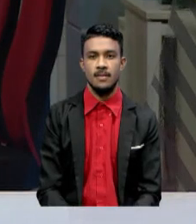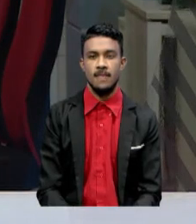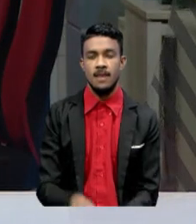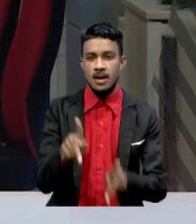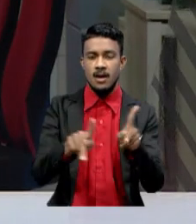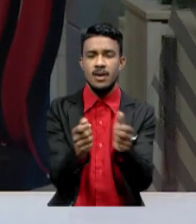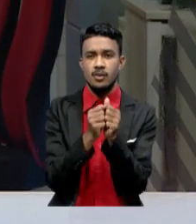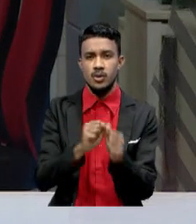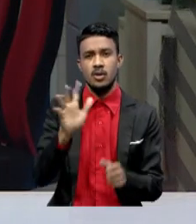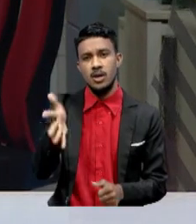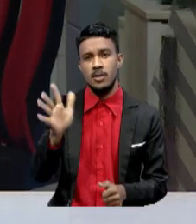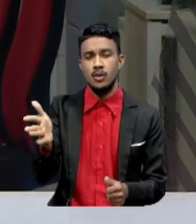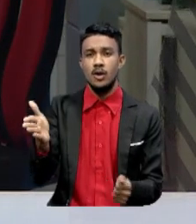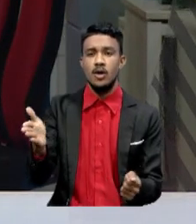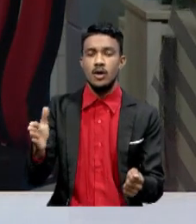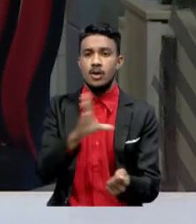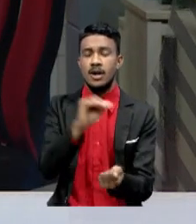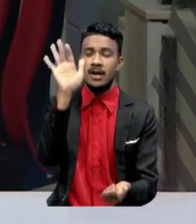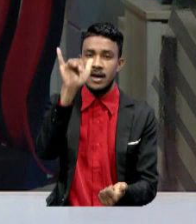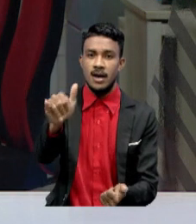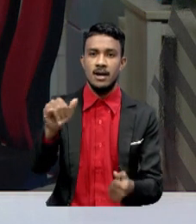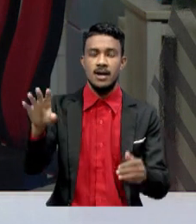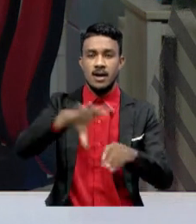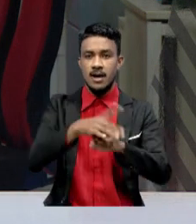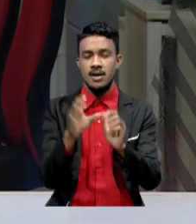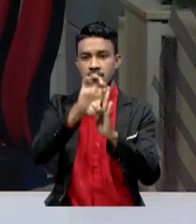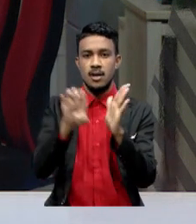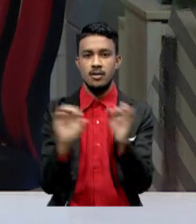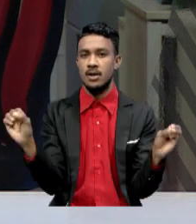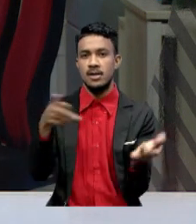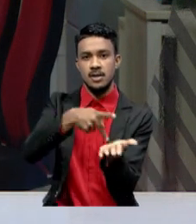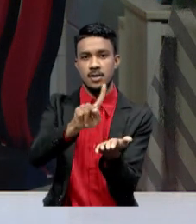Empresa Limanulu Racing ocupará estado, mas bela selo taxa.